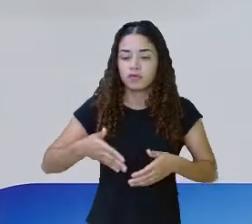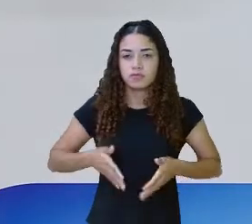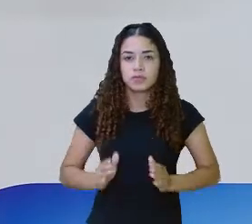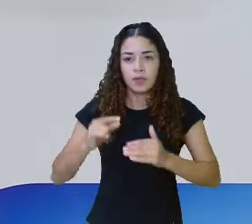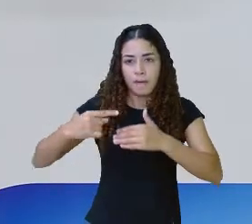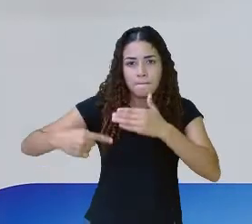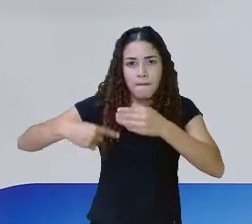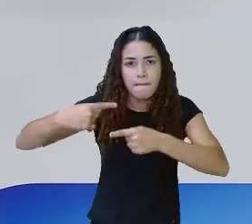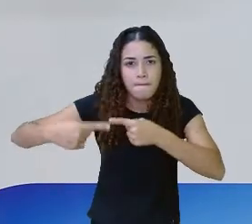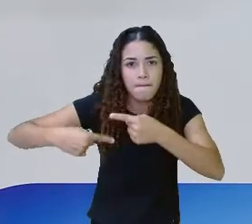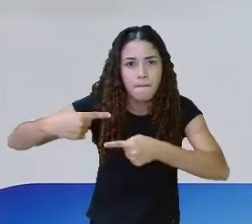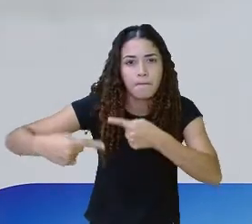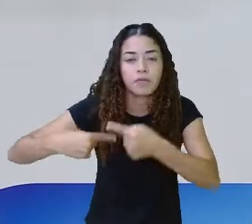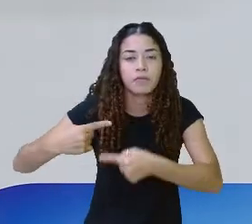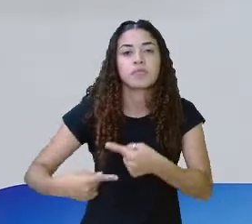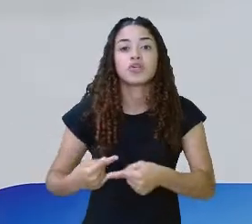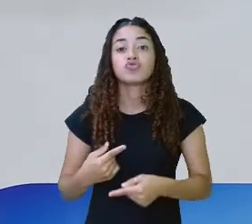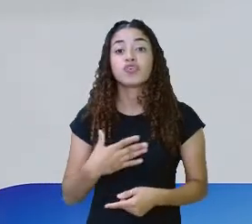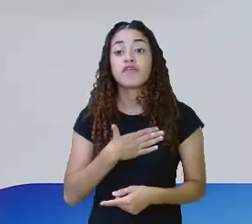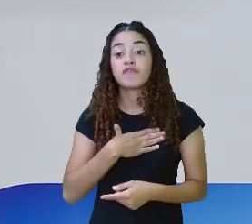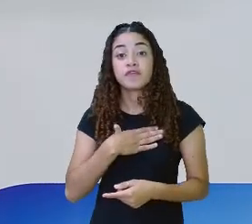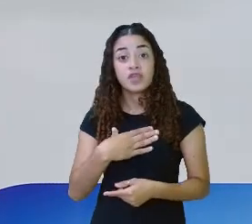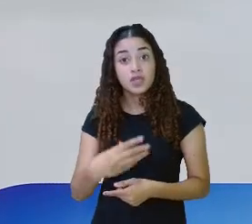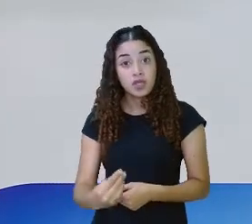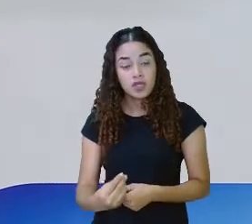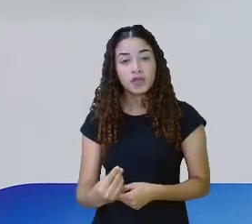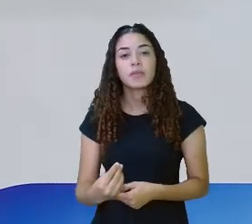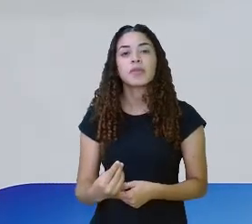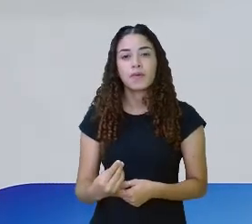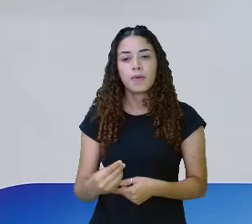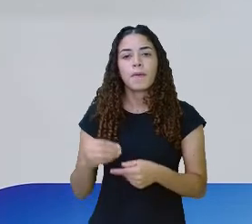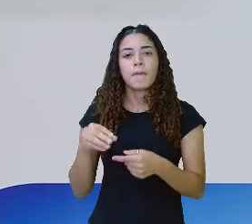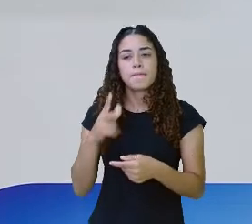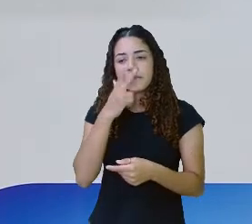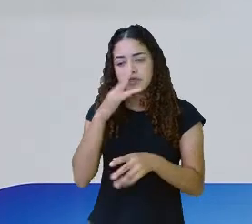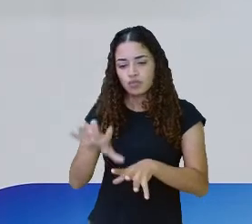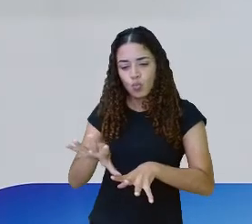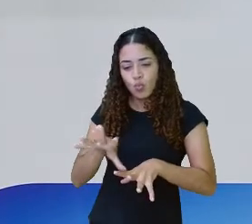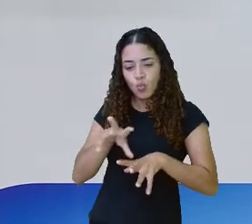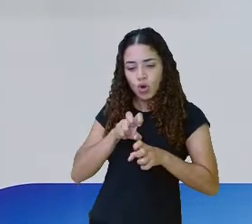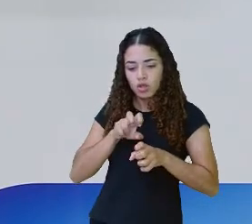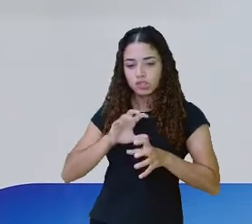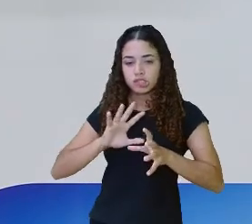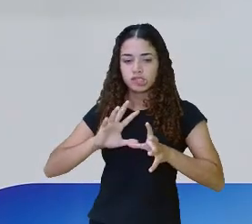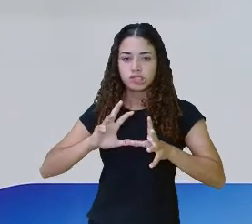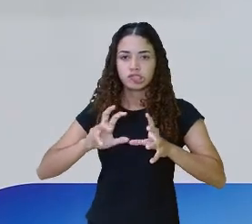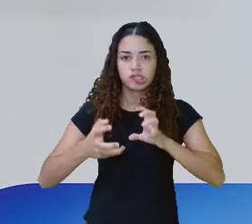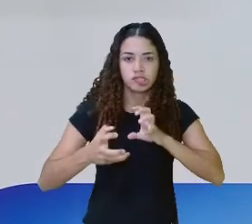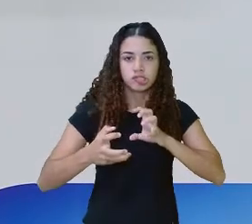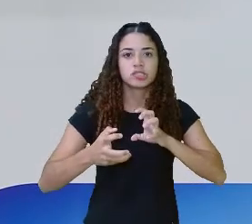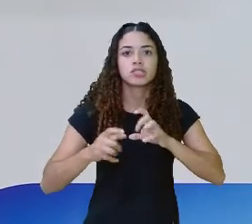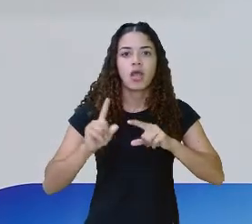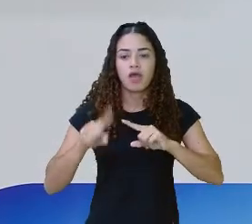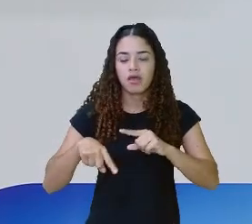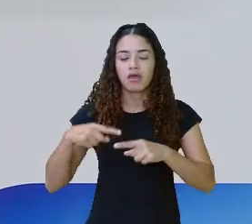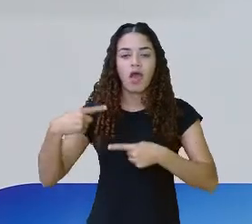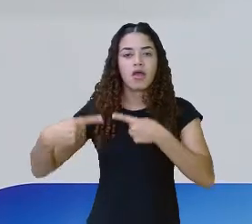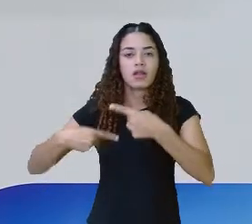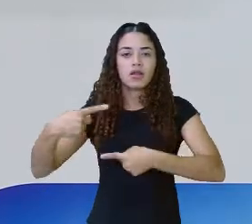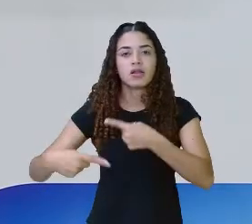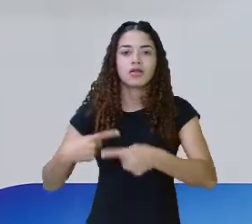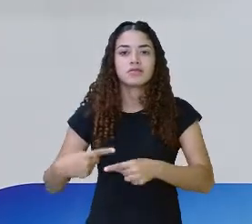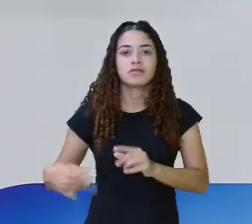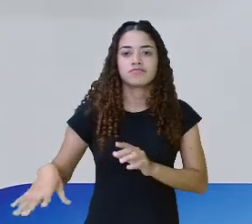a herança, os filhotes pegariam as partes atrofiadas, não é isso, professora? A herança iria para os filhotes das partes